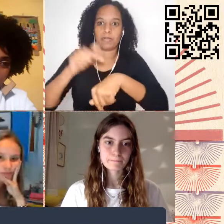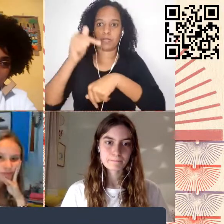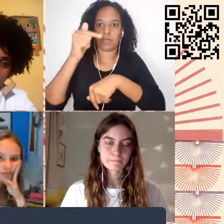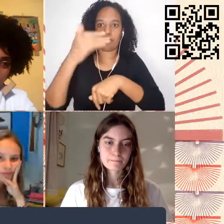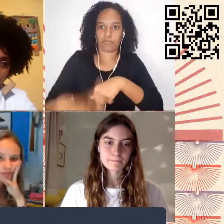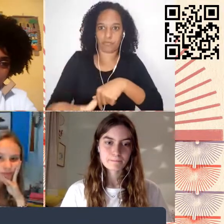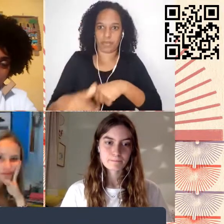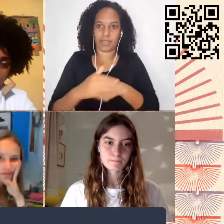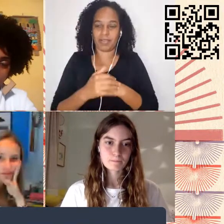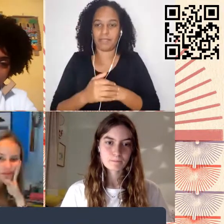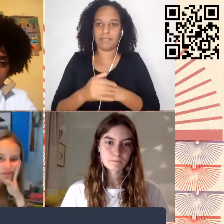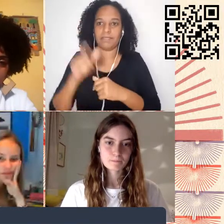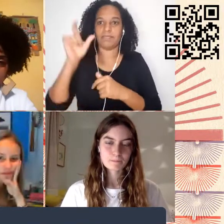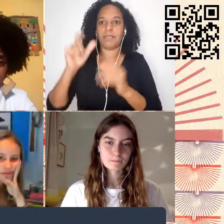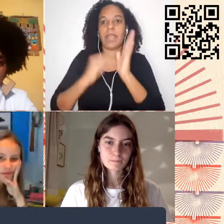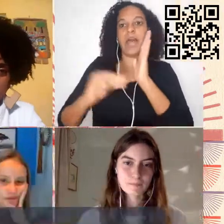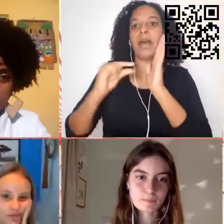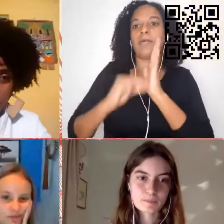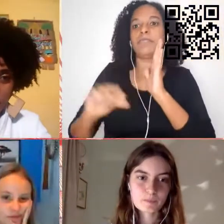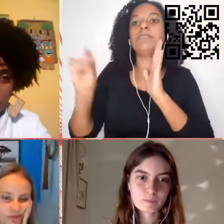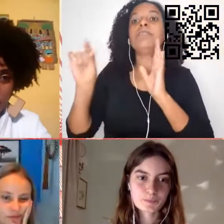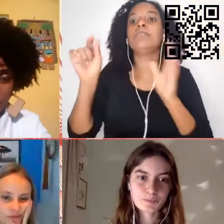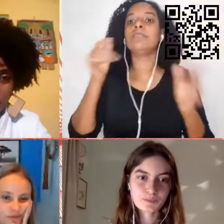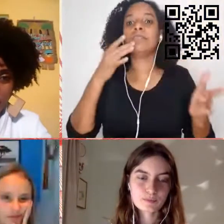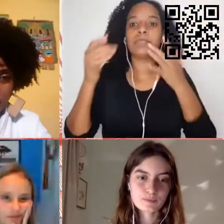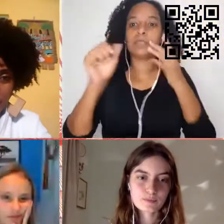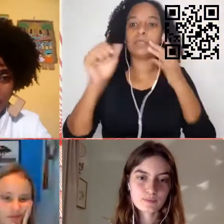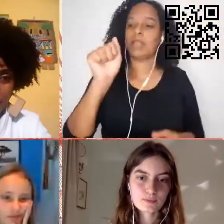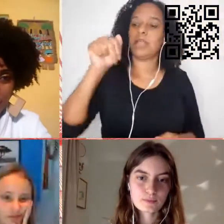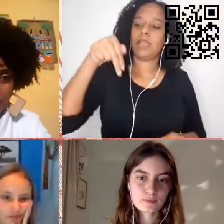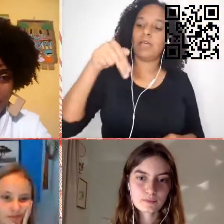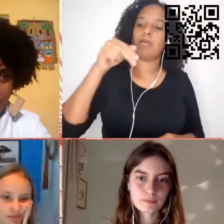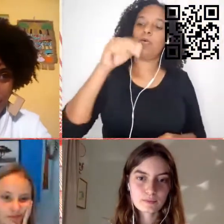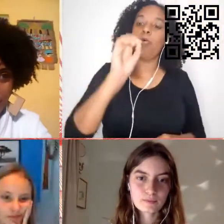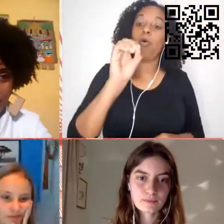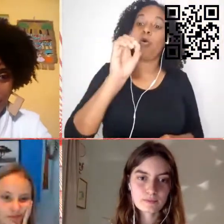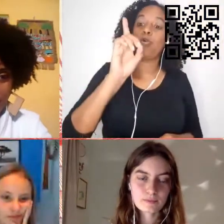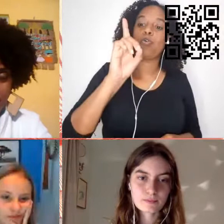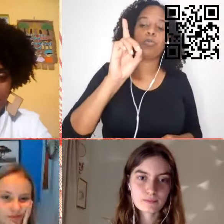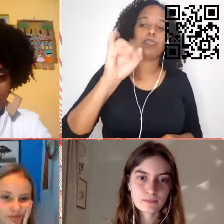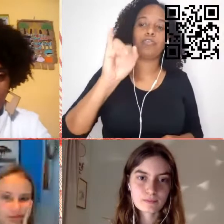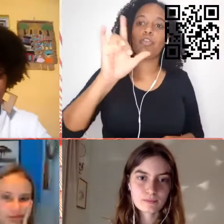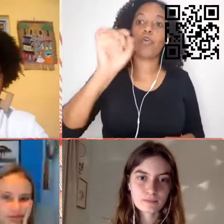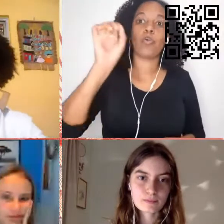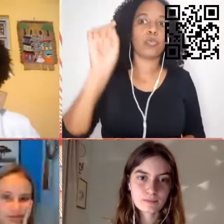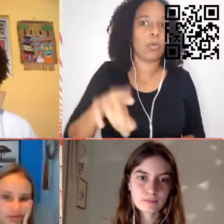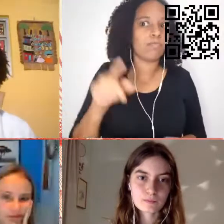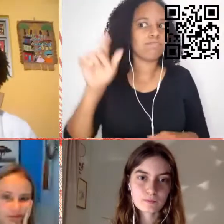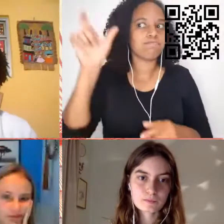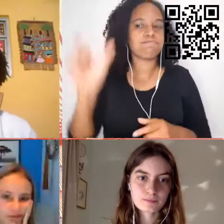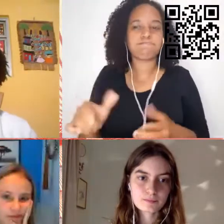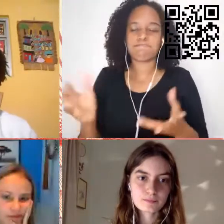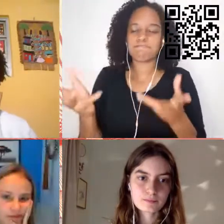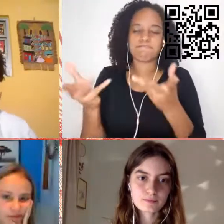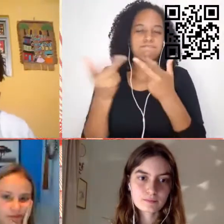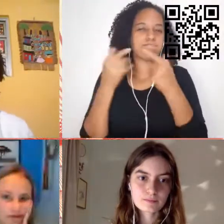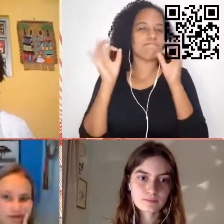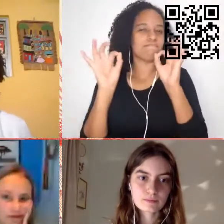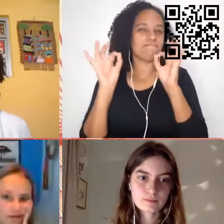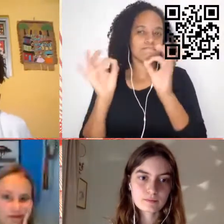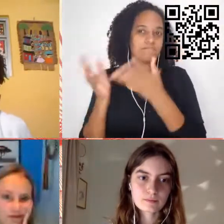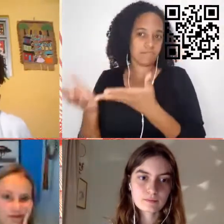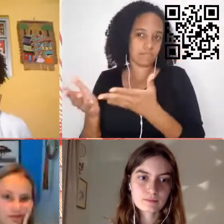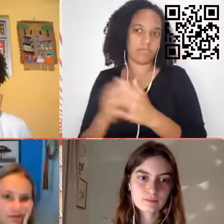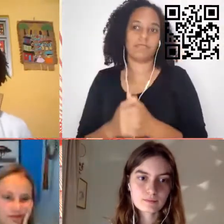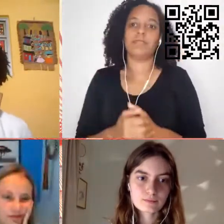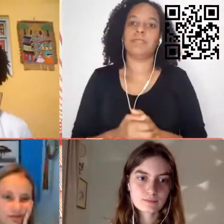o ator Odilon Esteves, um encontro maravilhoso, uma pessoa incrível também. E, por